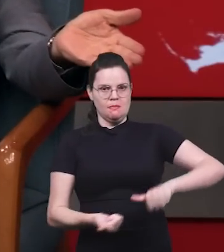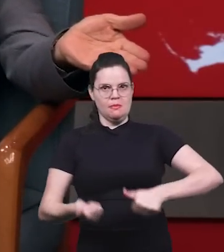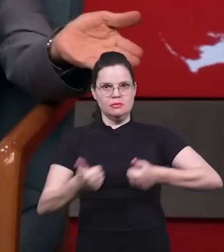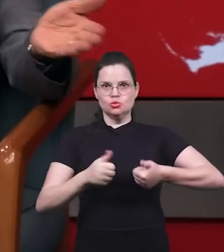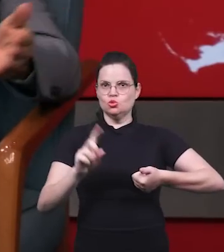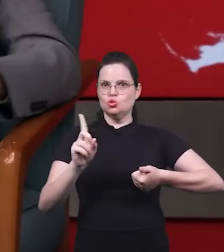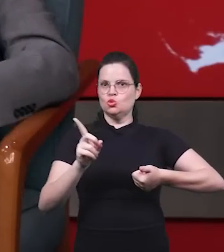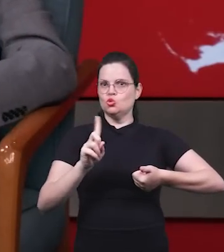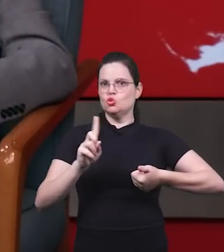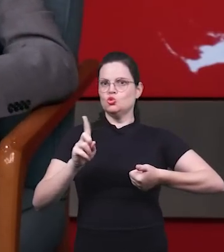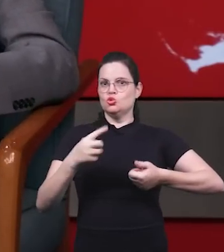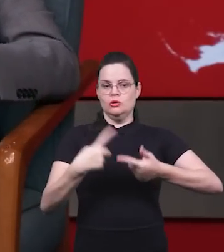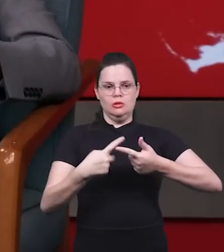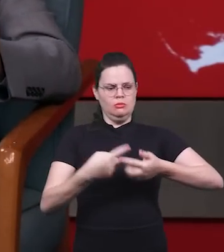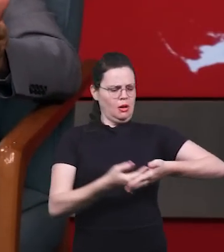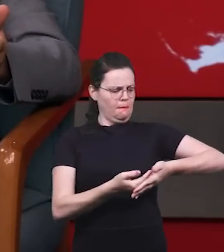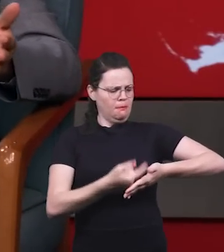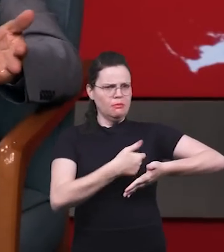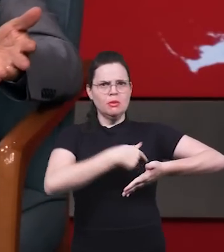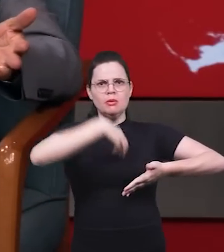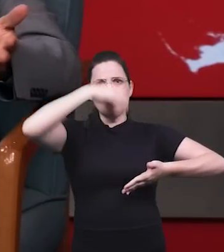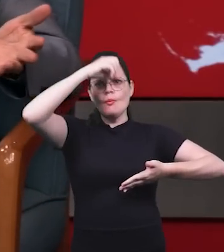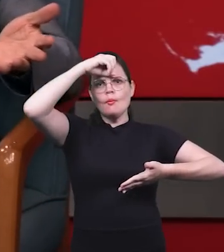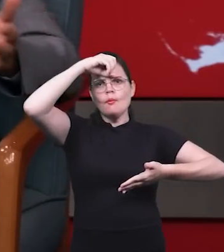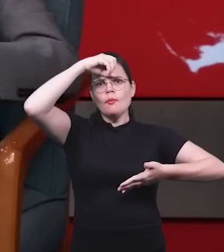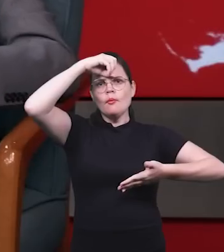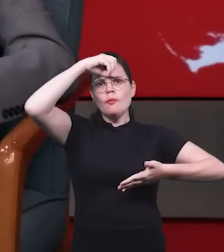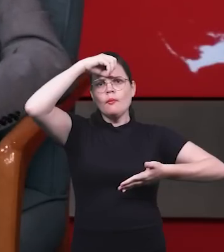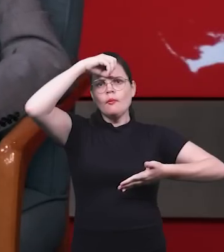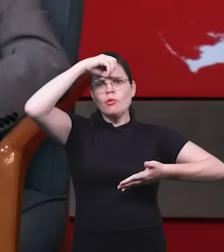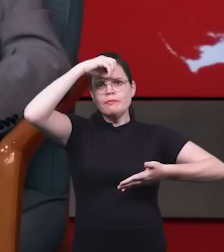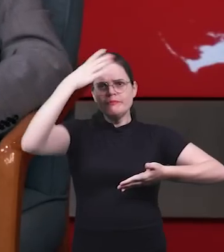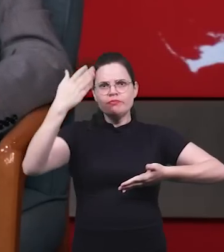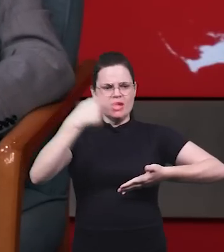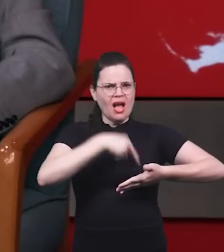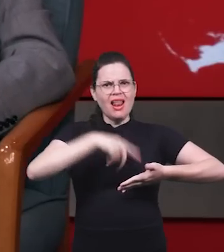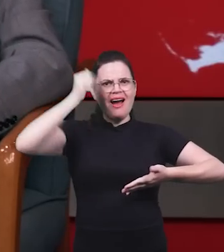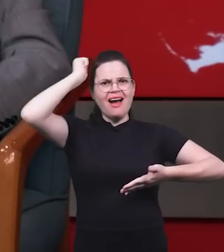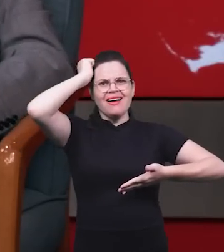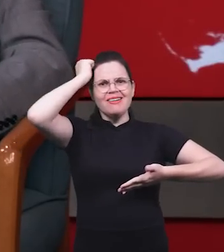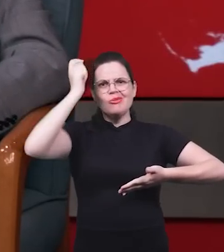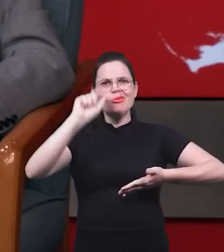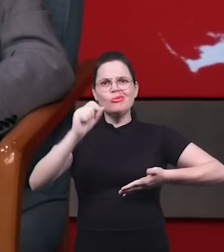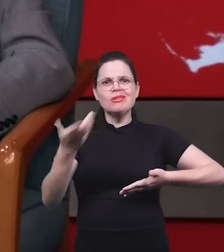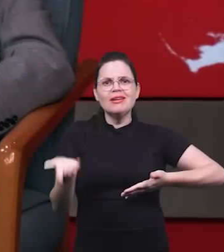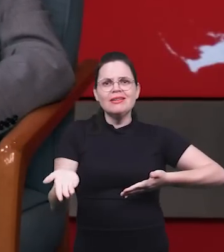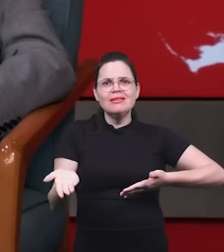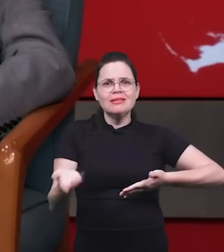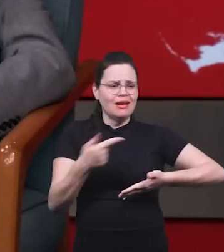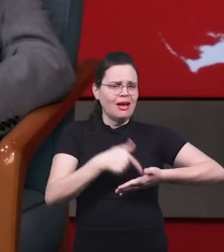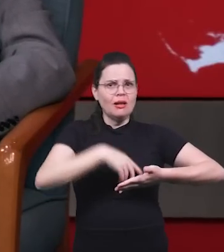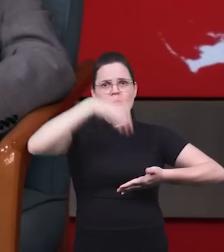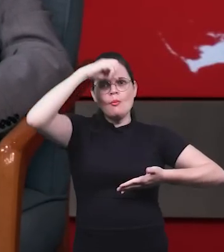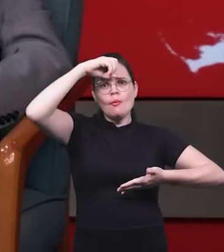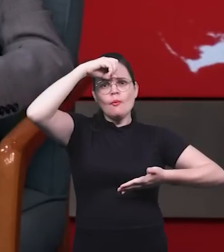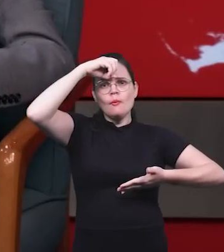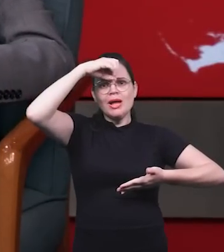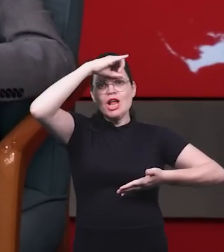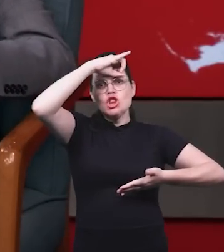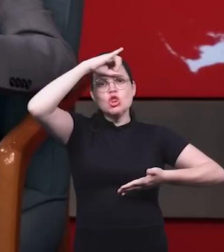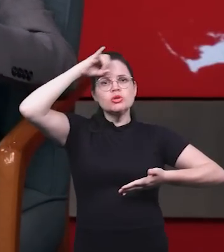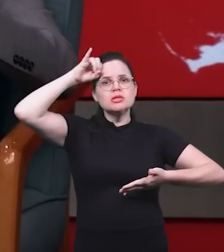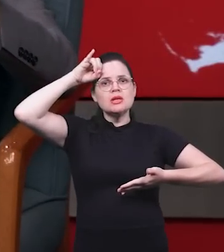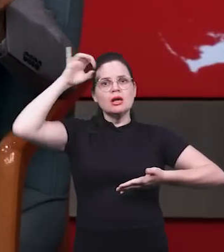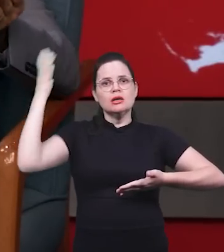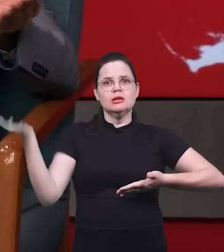ensinado na Bíblia, é um batismo de arrependimento e a criança não tem de que se arrepender. As nossas crianças, nós